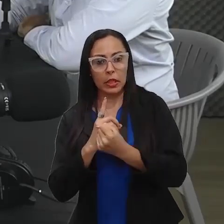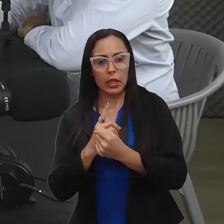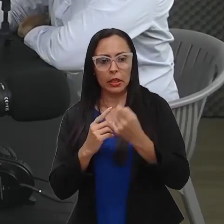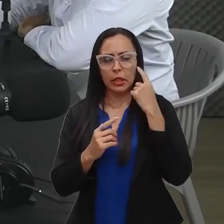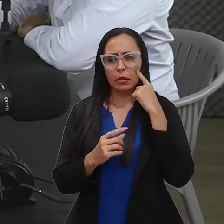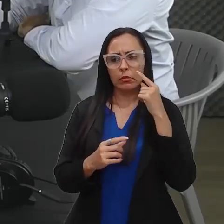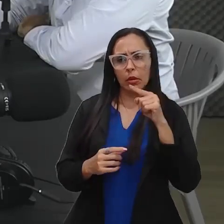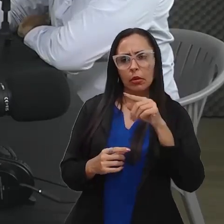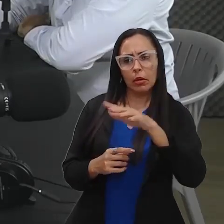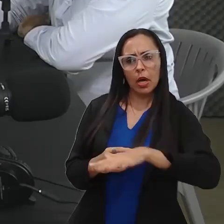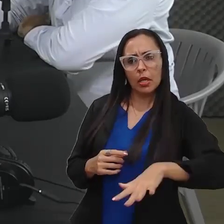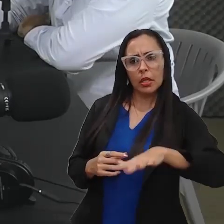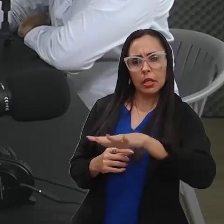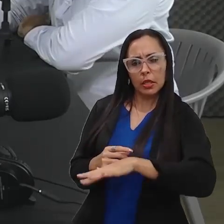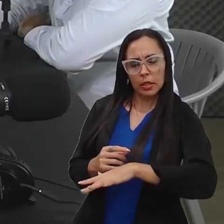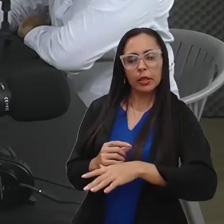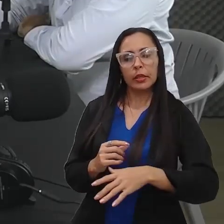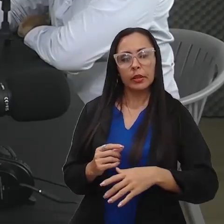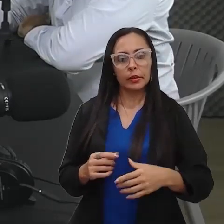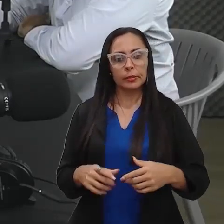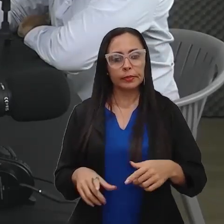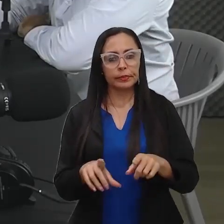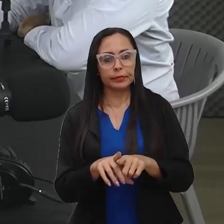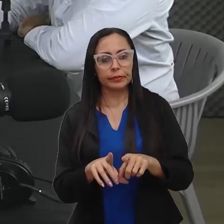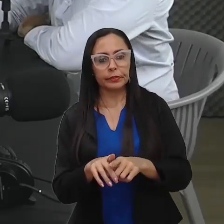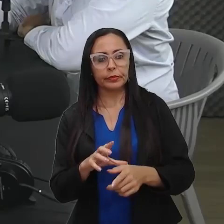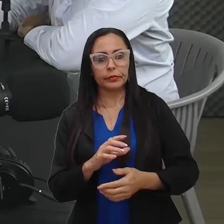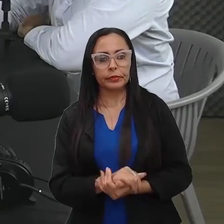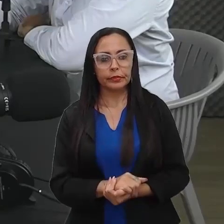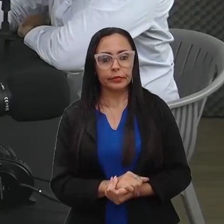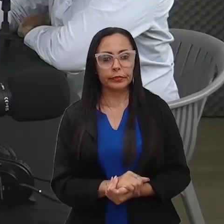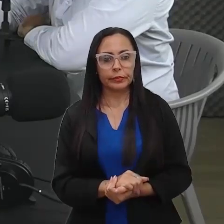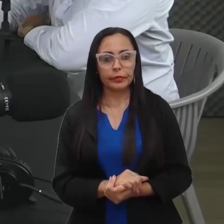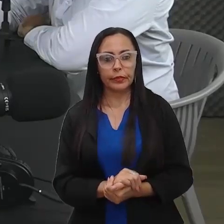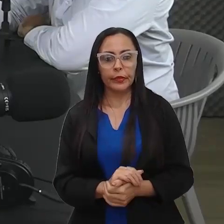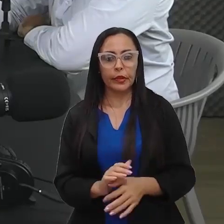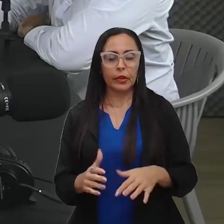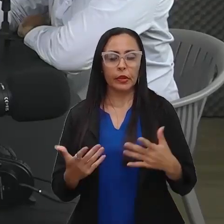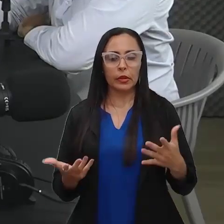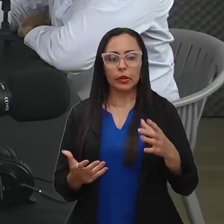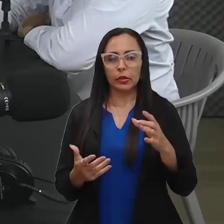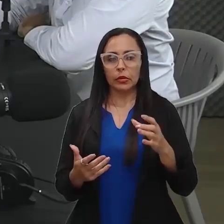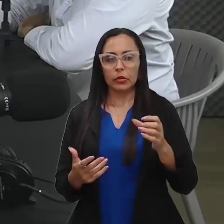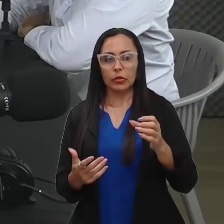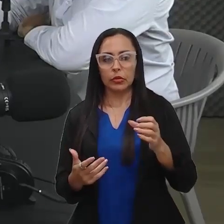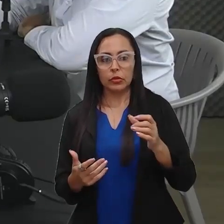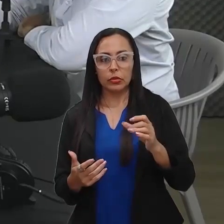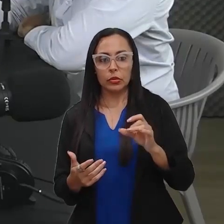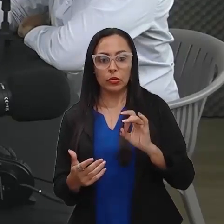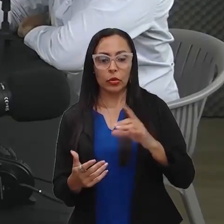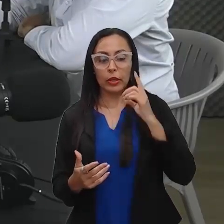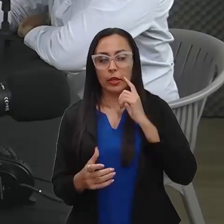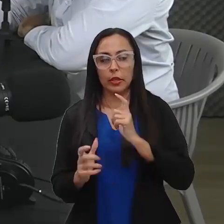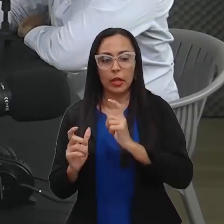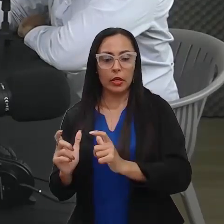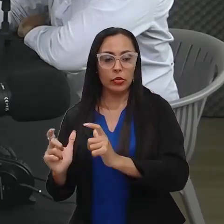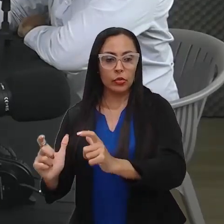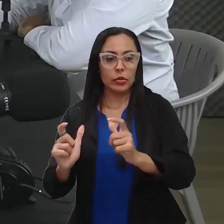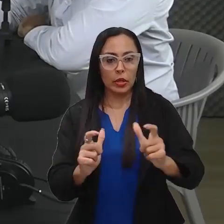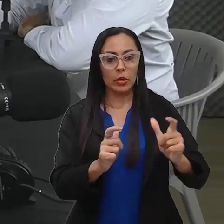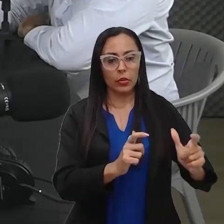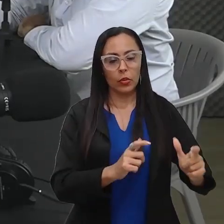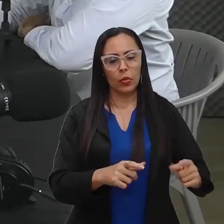ali com a sua especificidade, né, com que só quem é mesmo, né, daquele setor, daquele bairro,